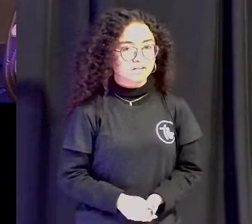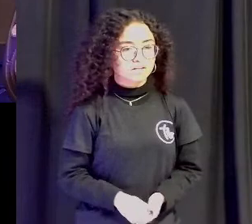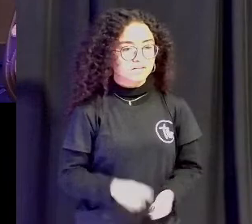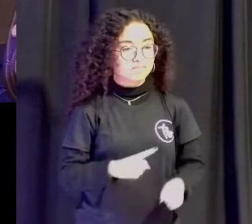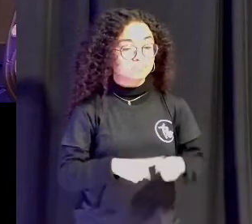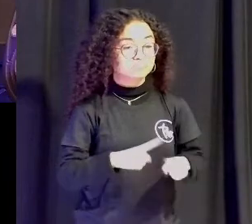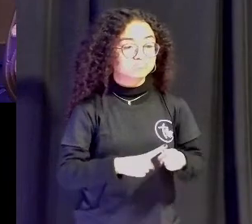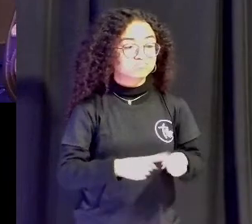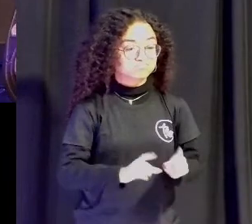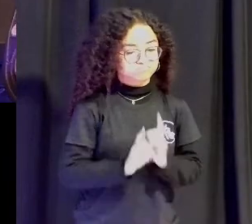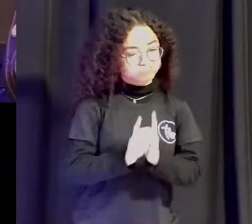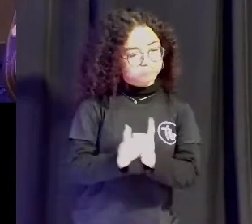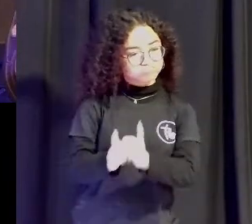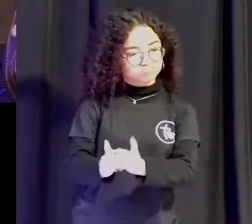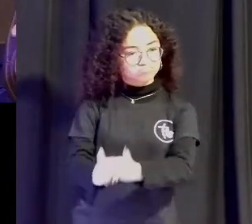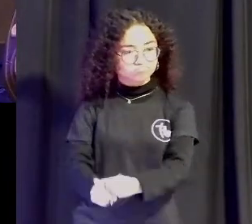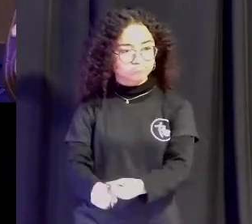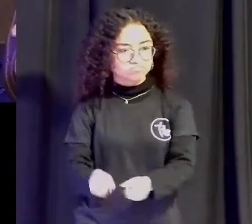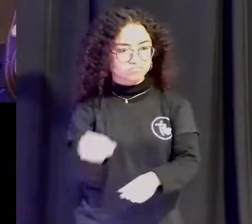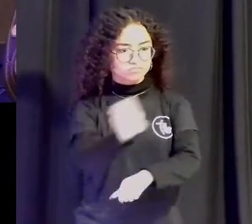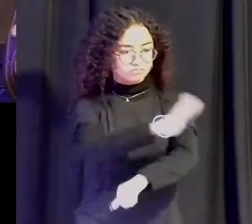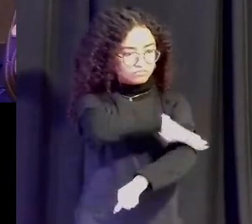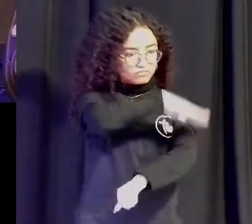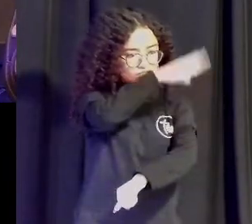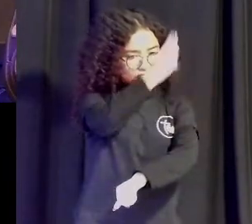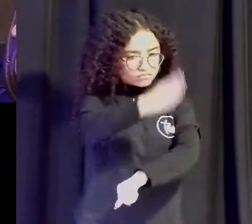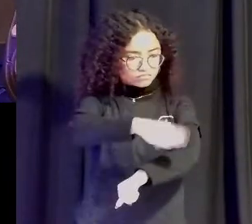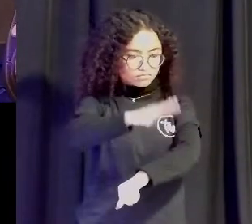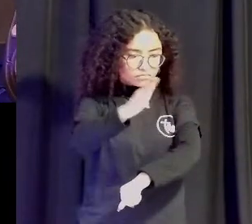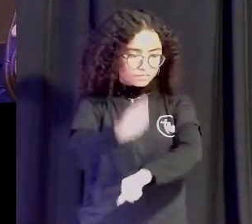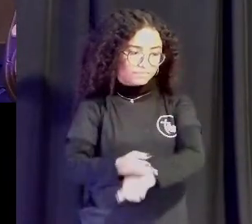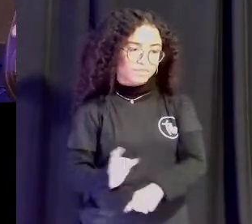deslumbrados, desceram da montanha com Jesus,